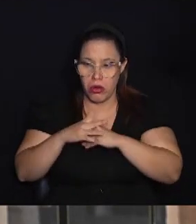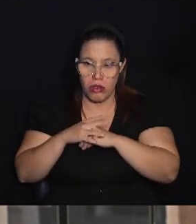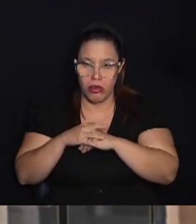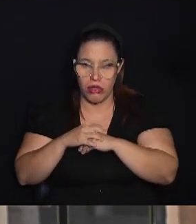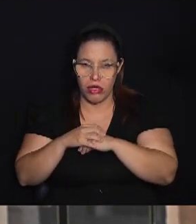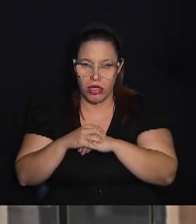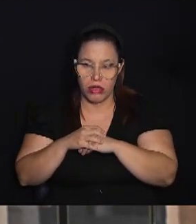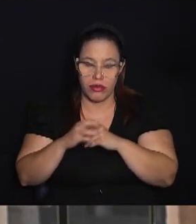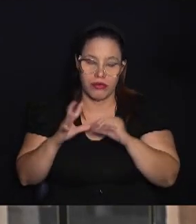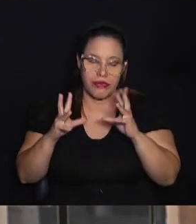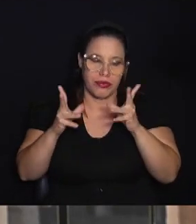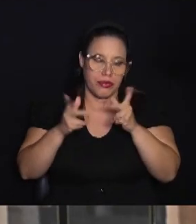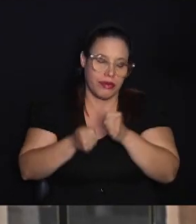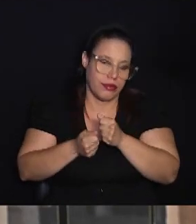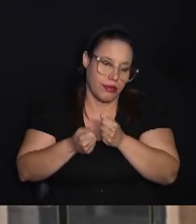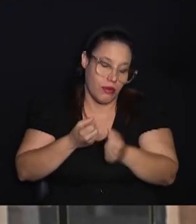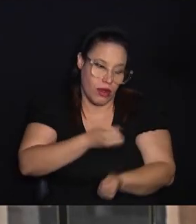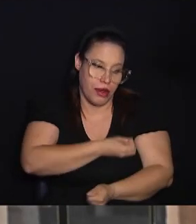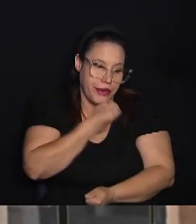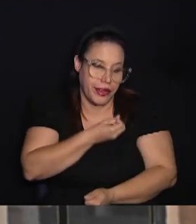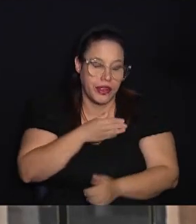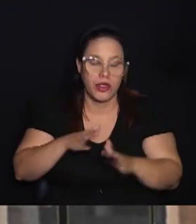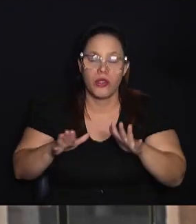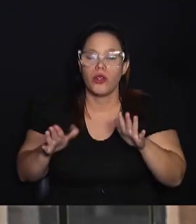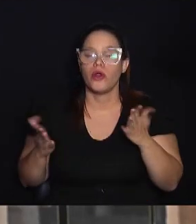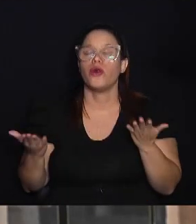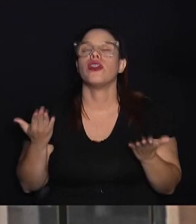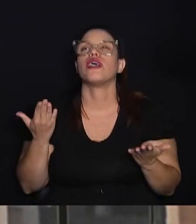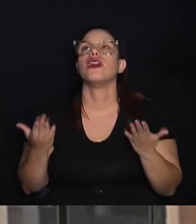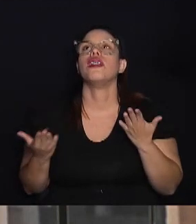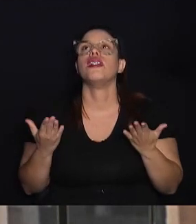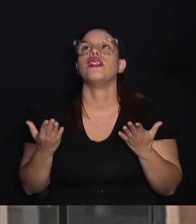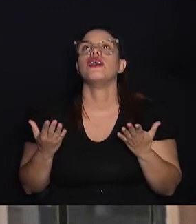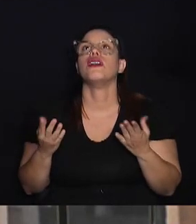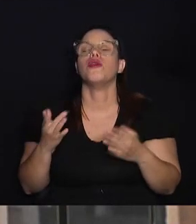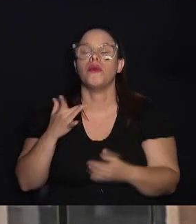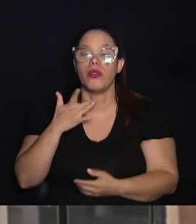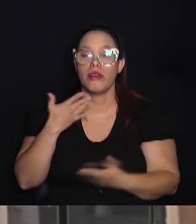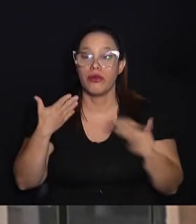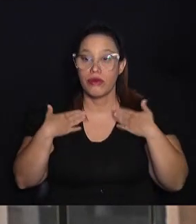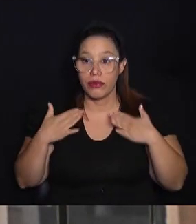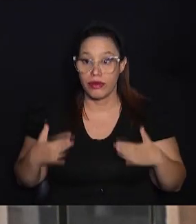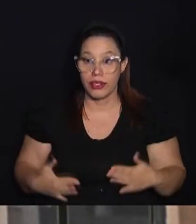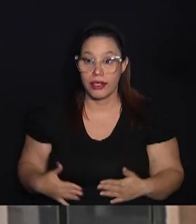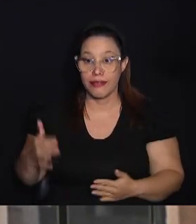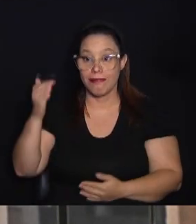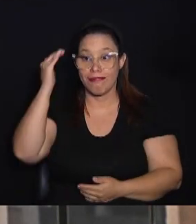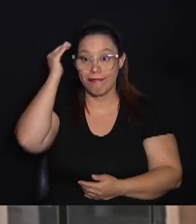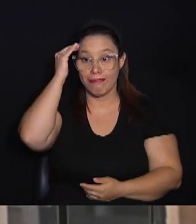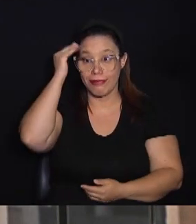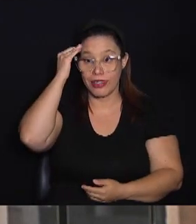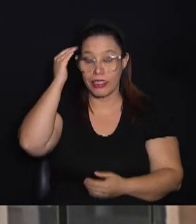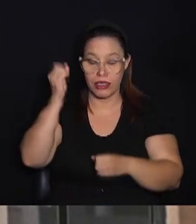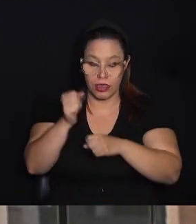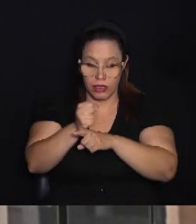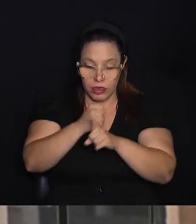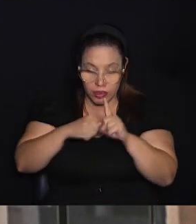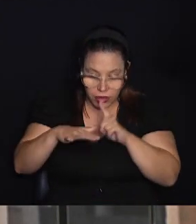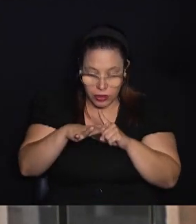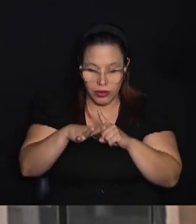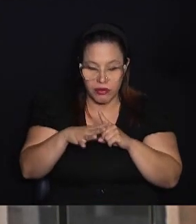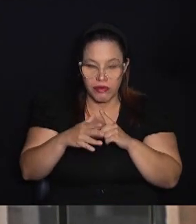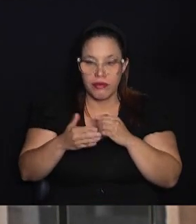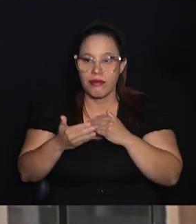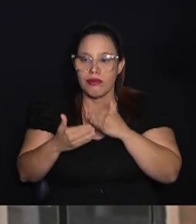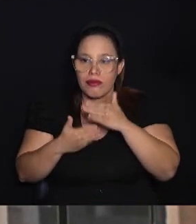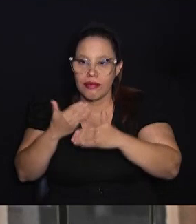vida que valoriza o equilíbrio físico mental e social no programa de hoje a gente vai explorar aí o os